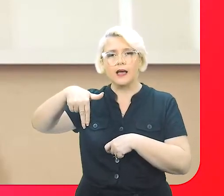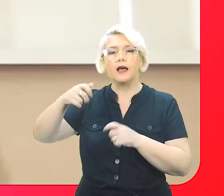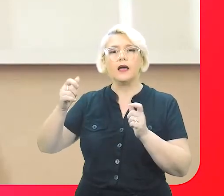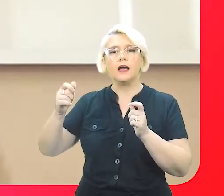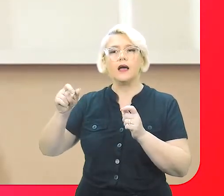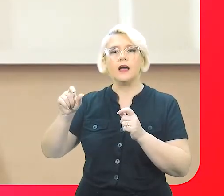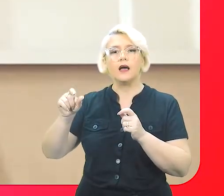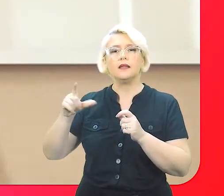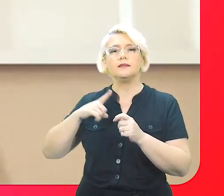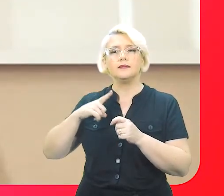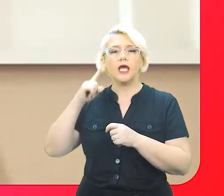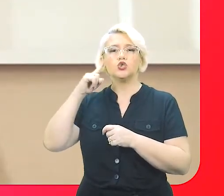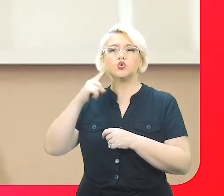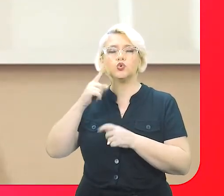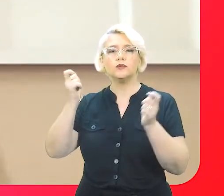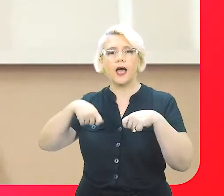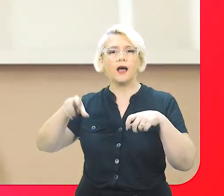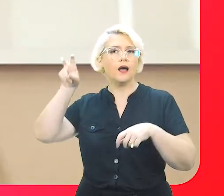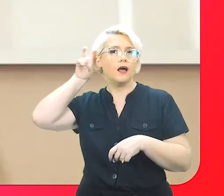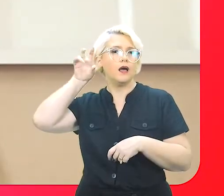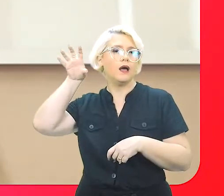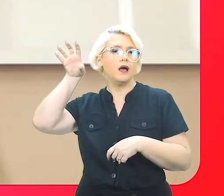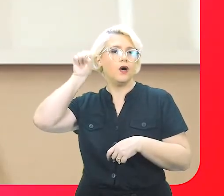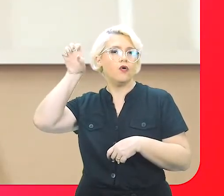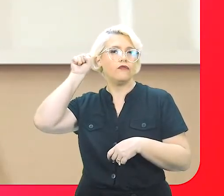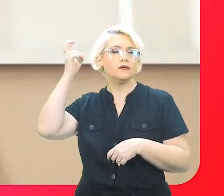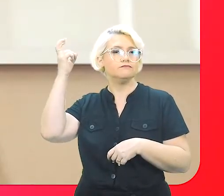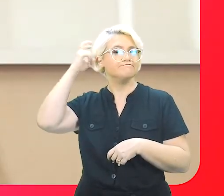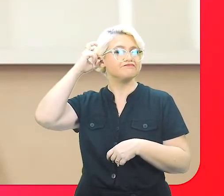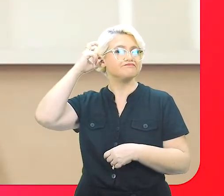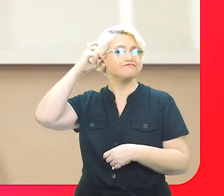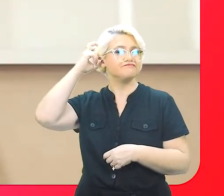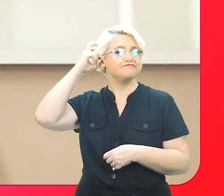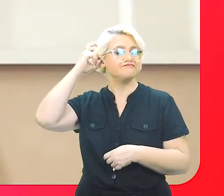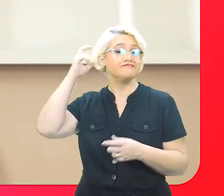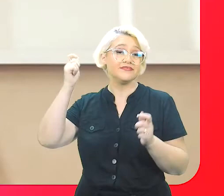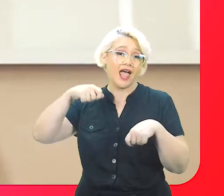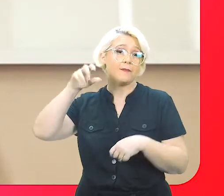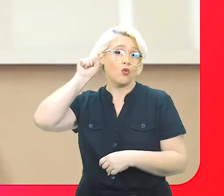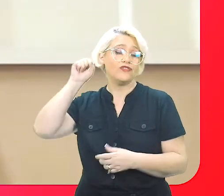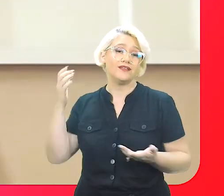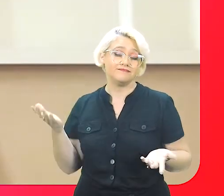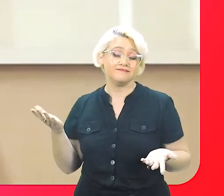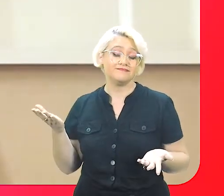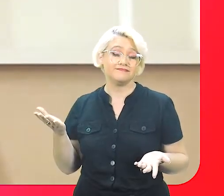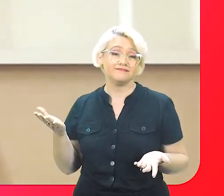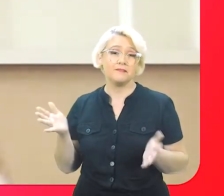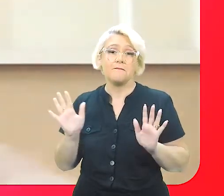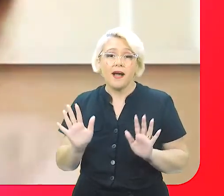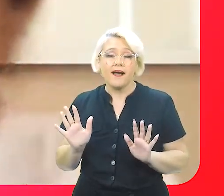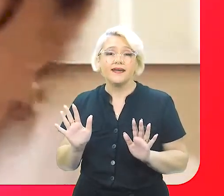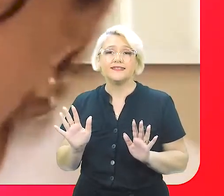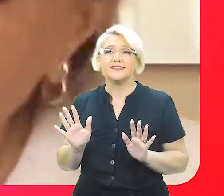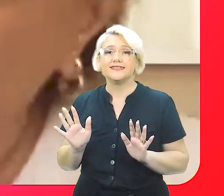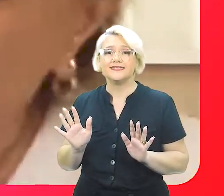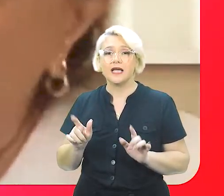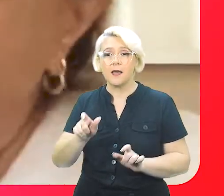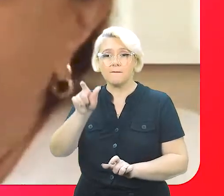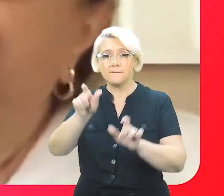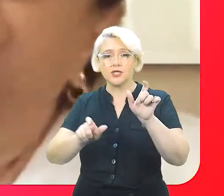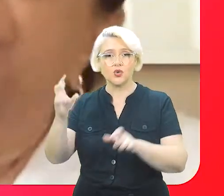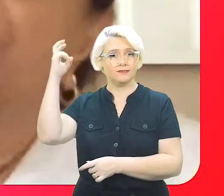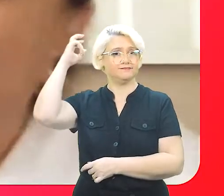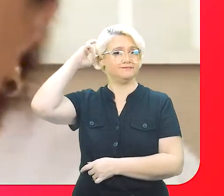uma pessoa surda ouvir com o implante coclear. Mas essas pessoas